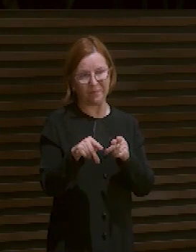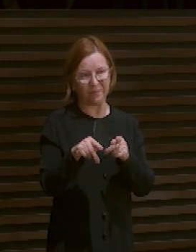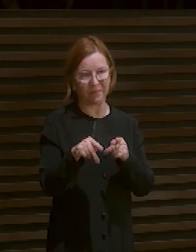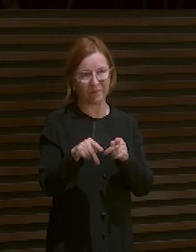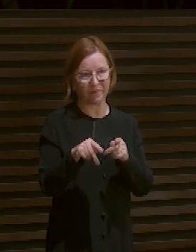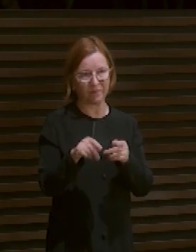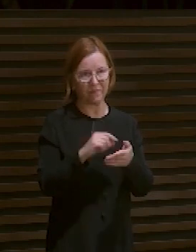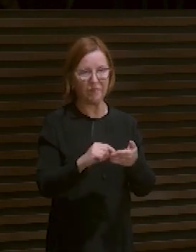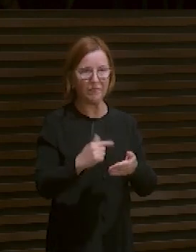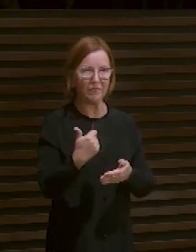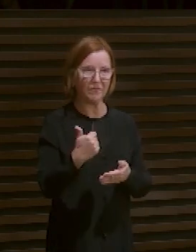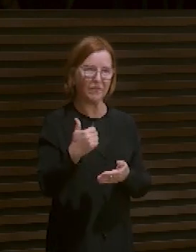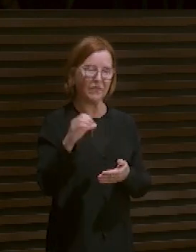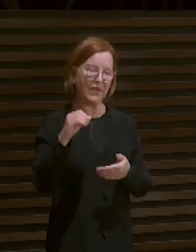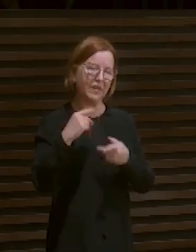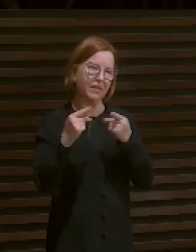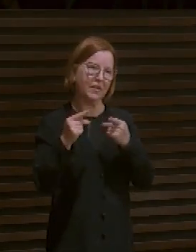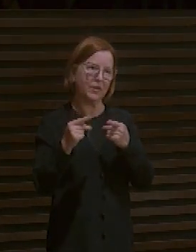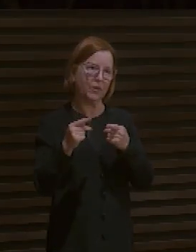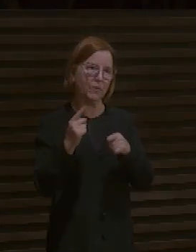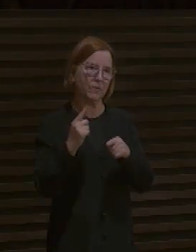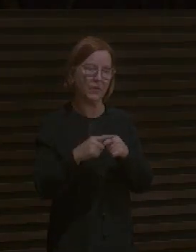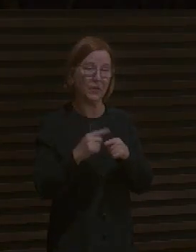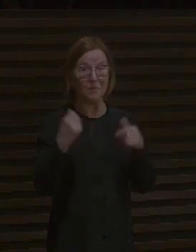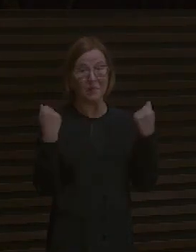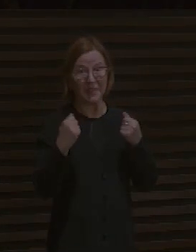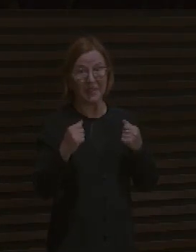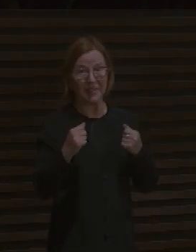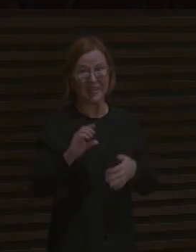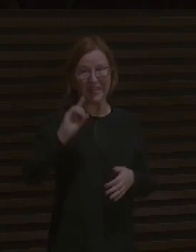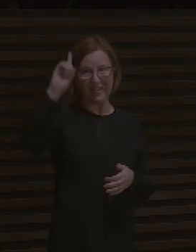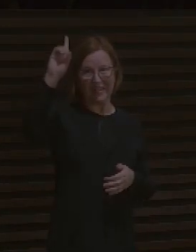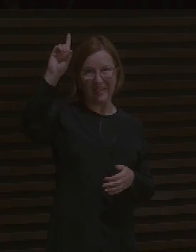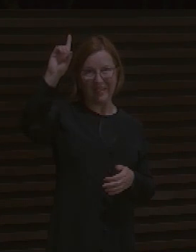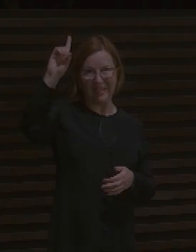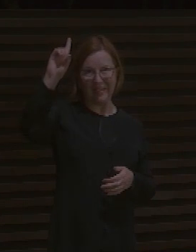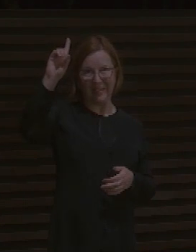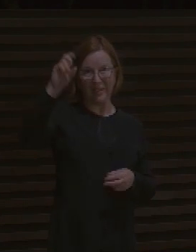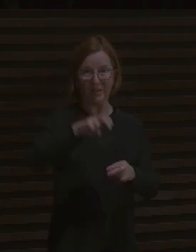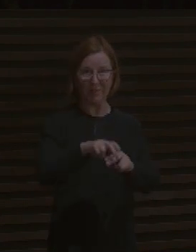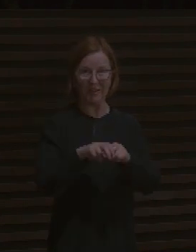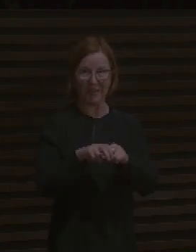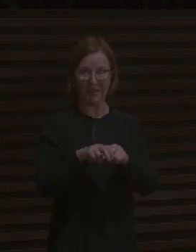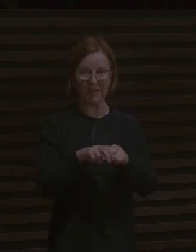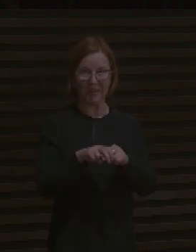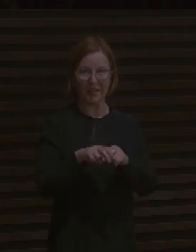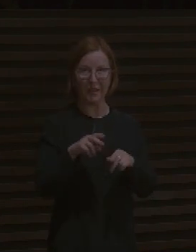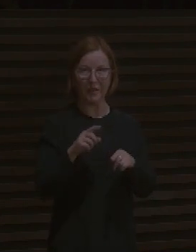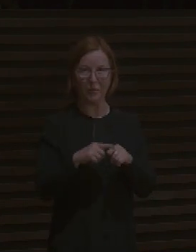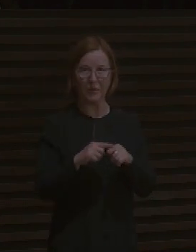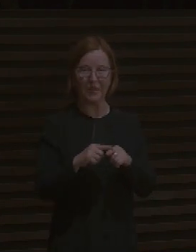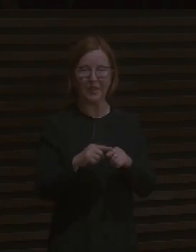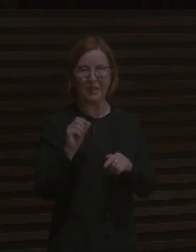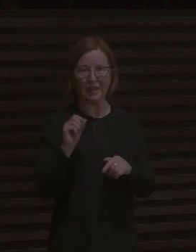No verso 10 diz: porque convinha que aquele por cuja causa e por quem todas